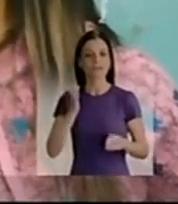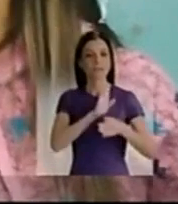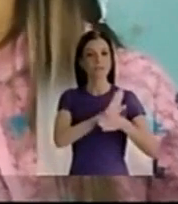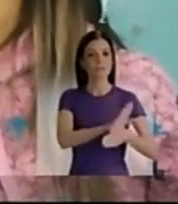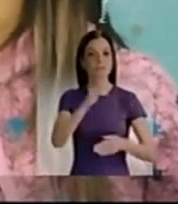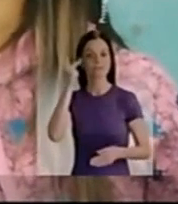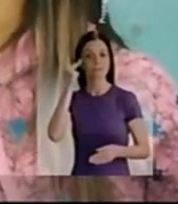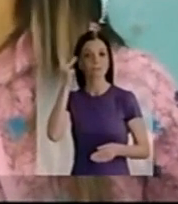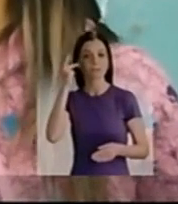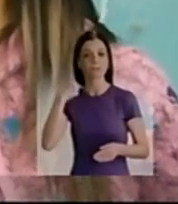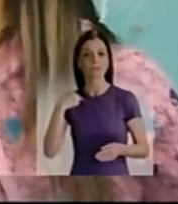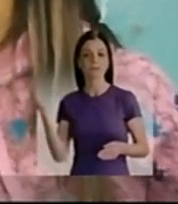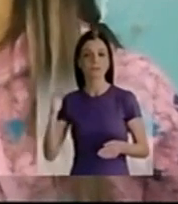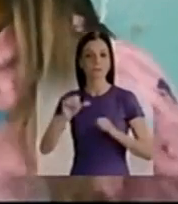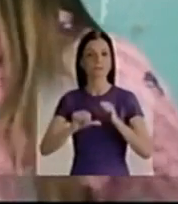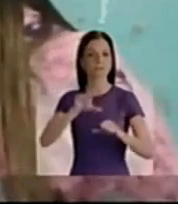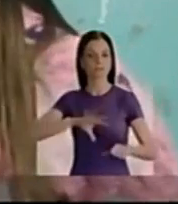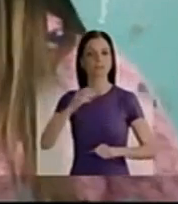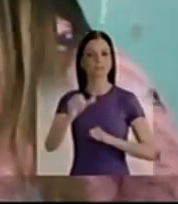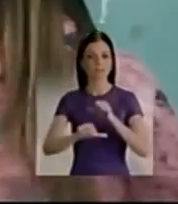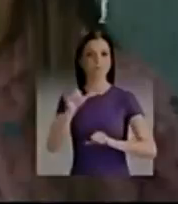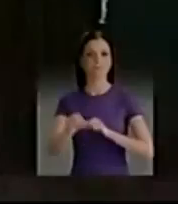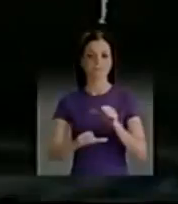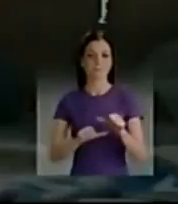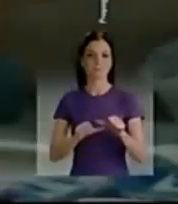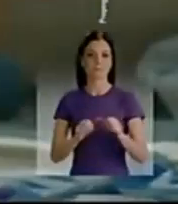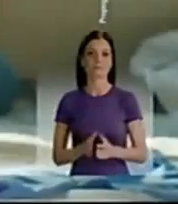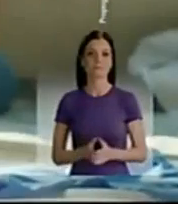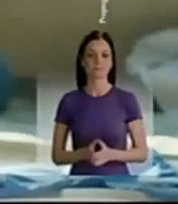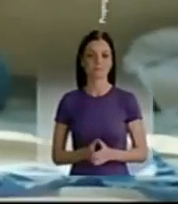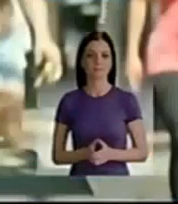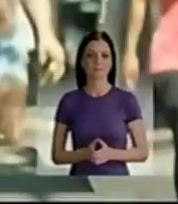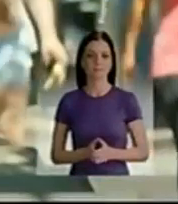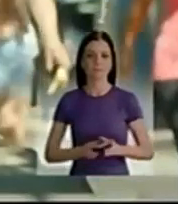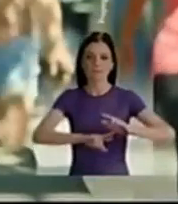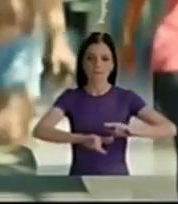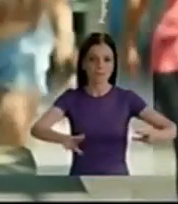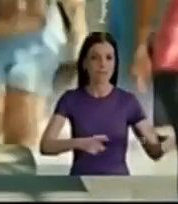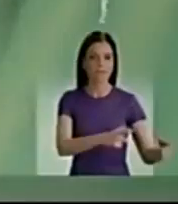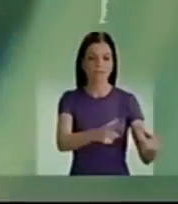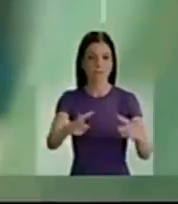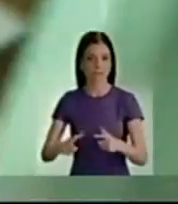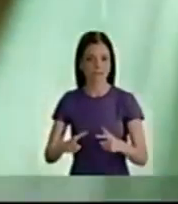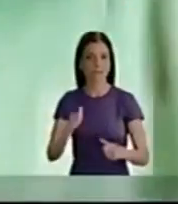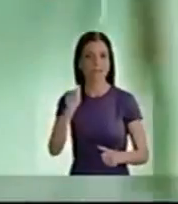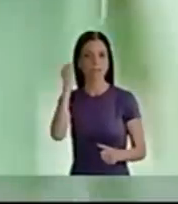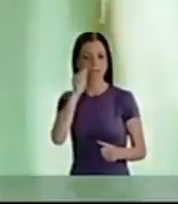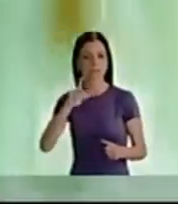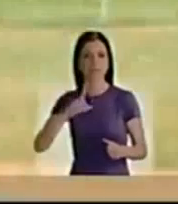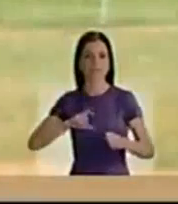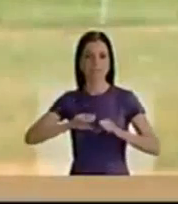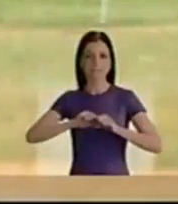São Paulo. Eu vim para mudar, coragem para mudar. Em toda parte, as mulheres enfrentam